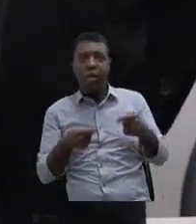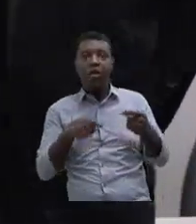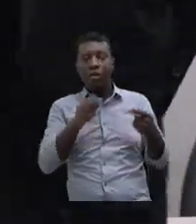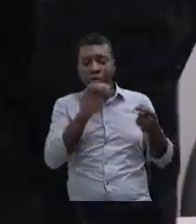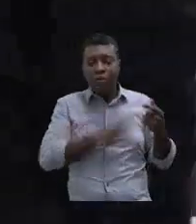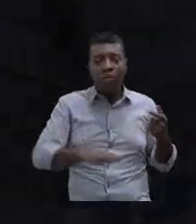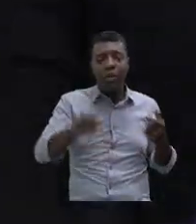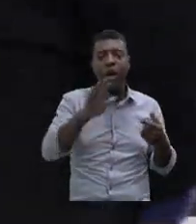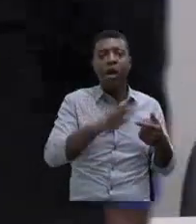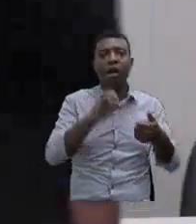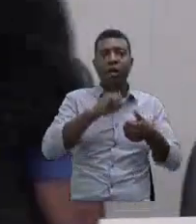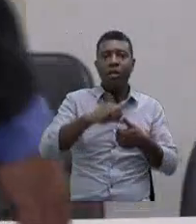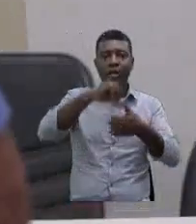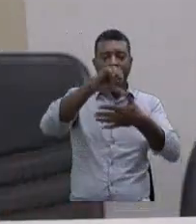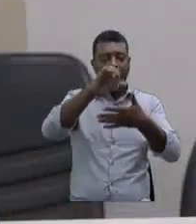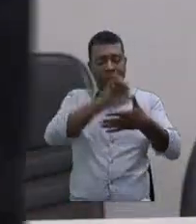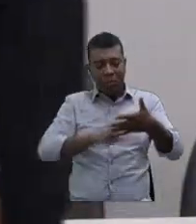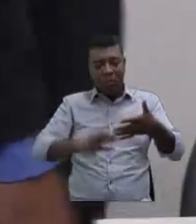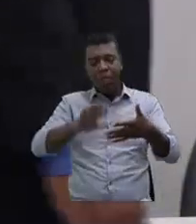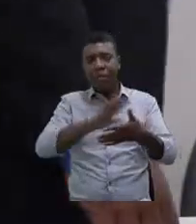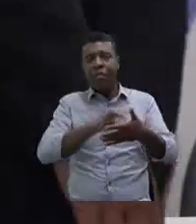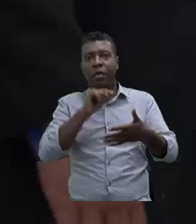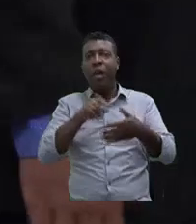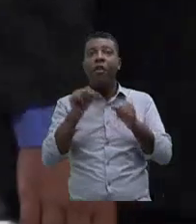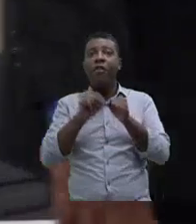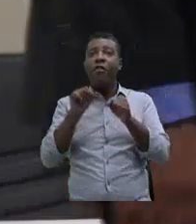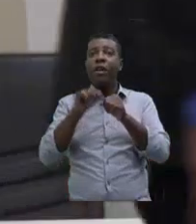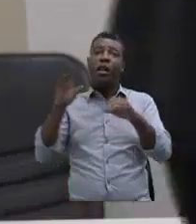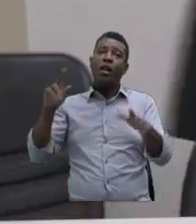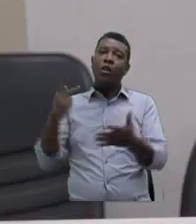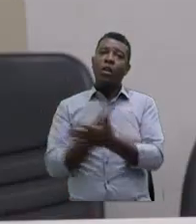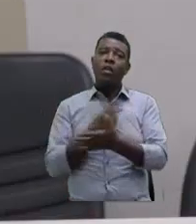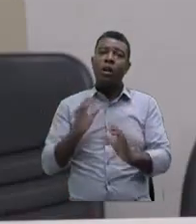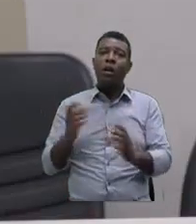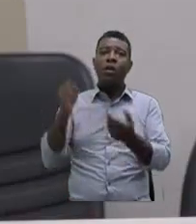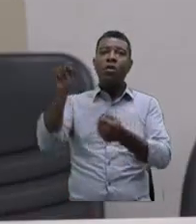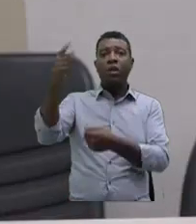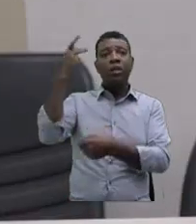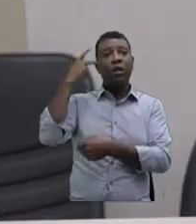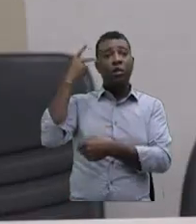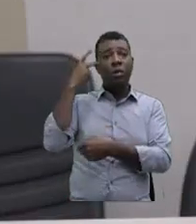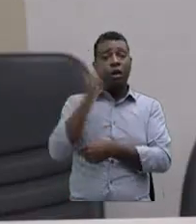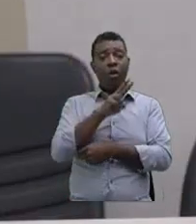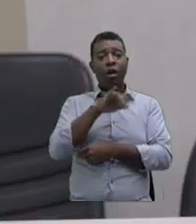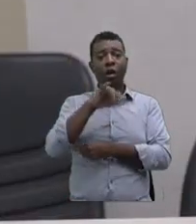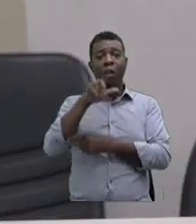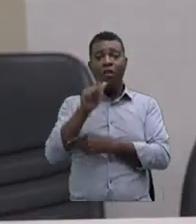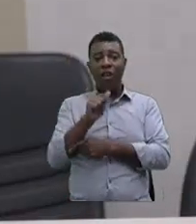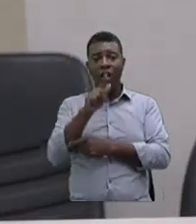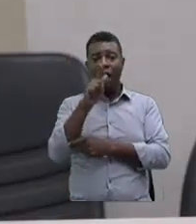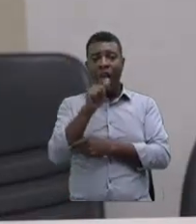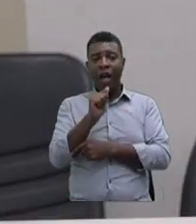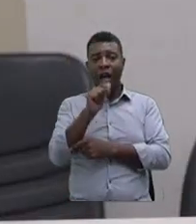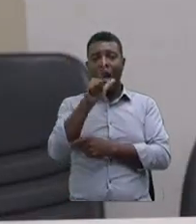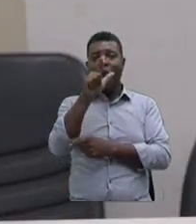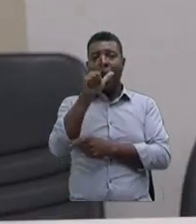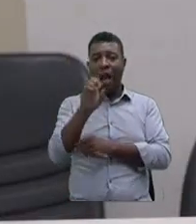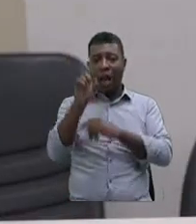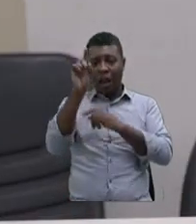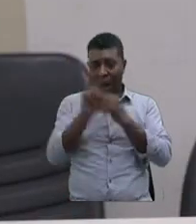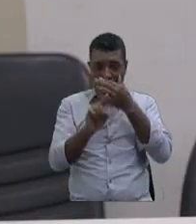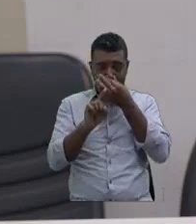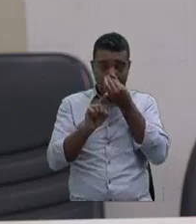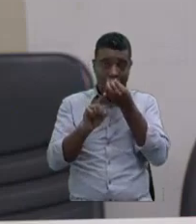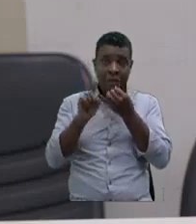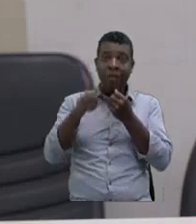Latinoamérica, que nós fizemos em São Paulo. A oficialização da vinda do Vila Galé, o primeiro resort de bandeira internacional